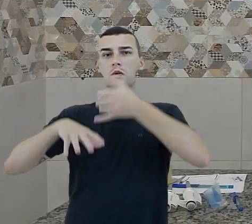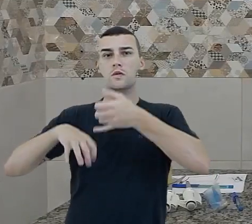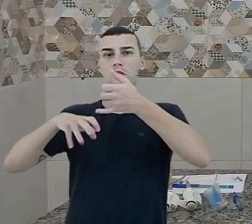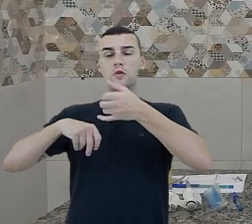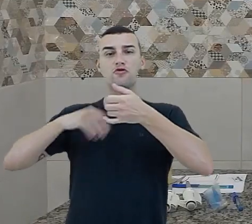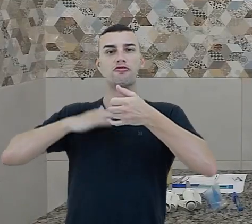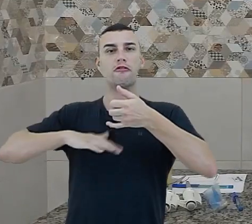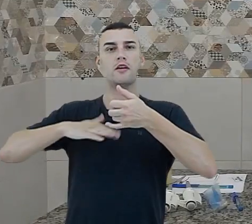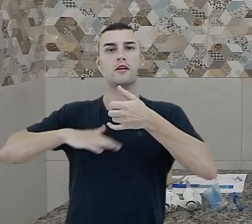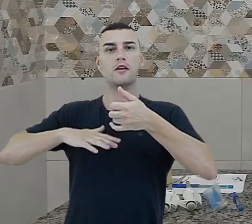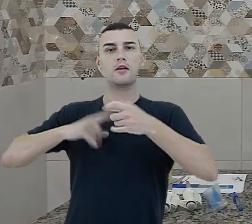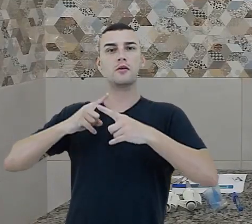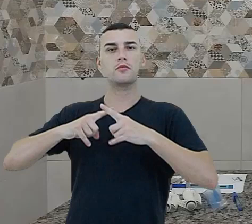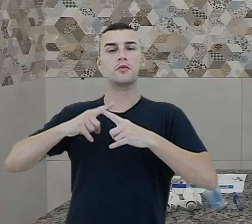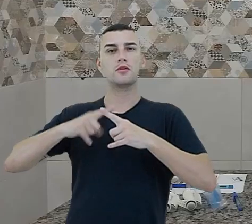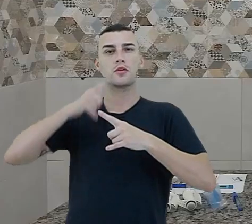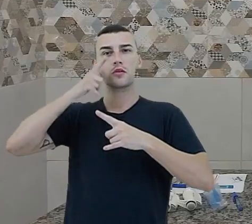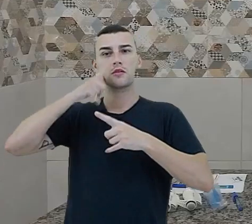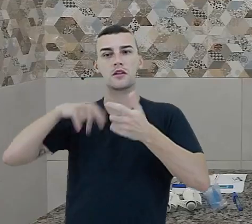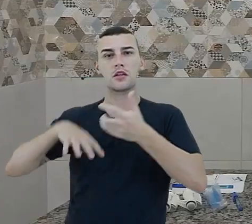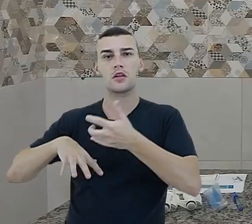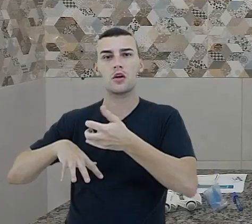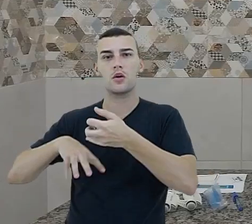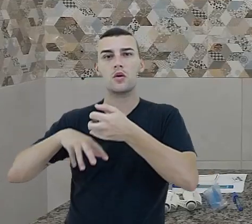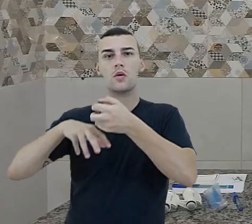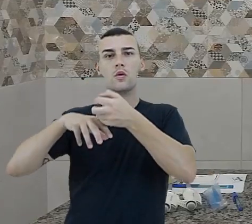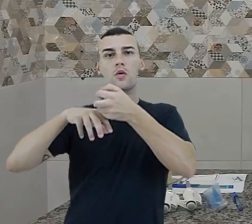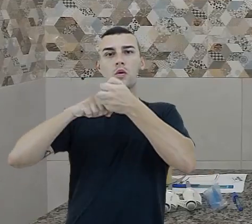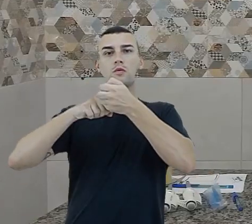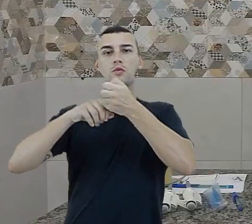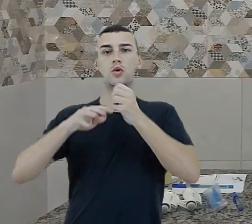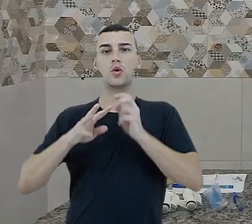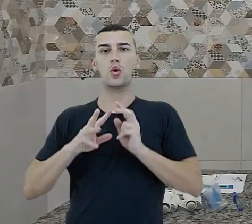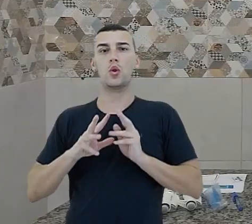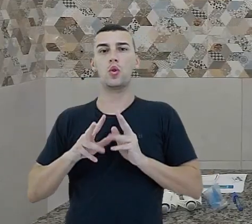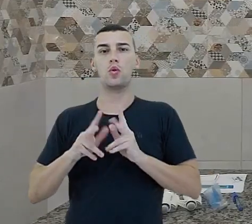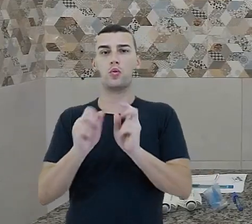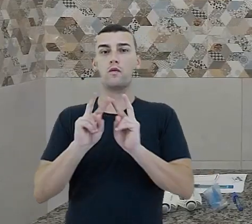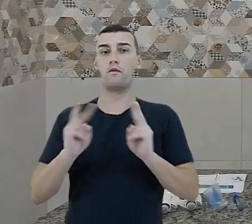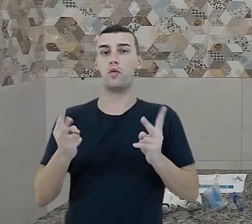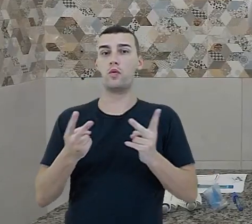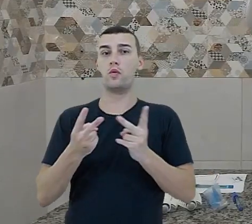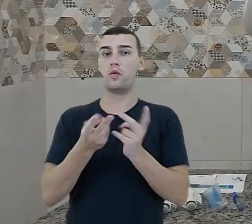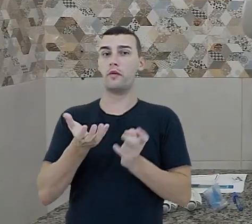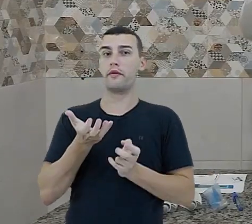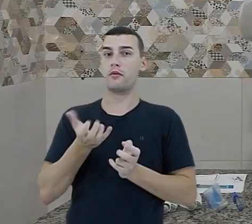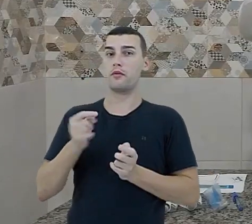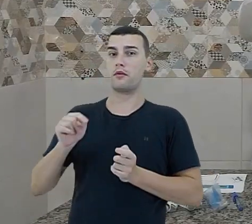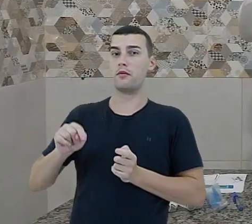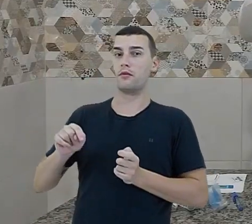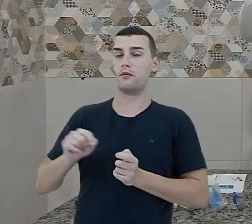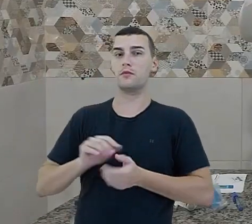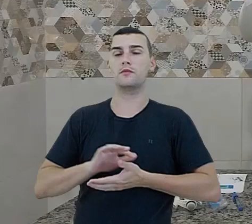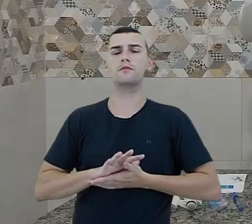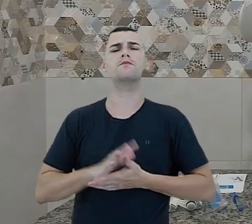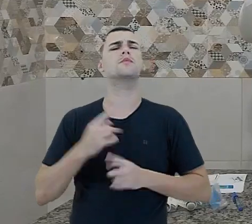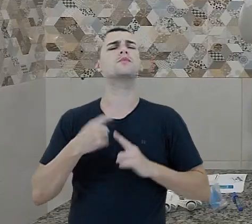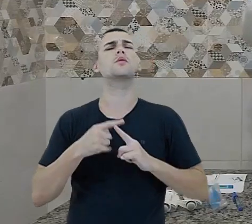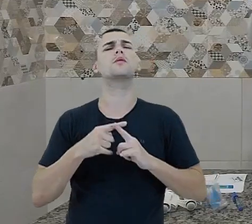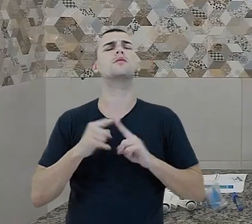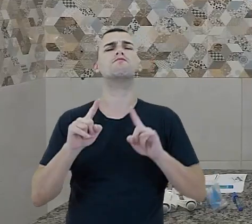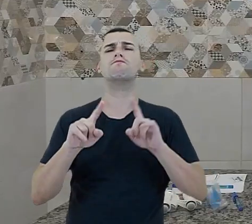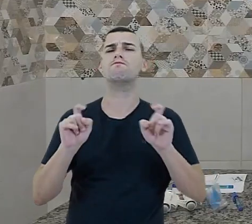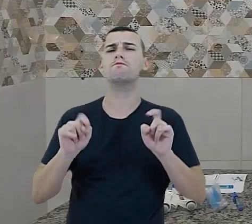aspiração, descarte, até que tenha-se uma aspiração definitiva do volume que se pretende